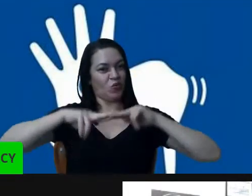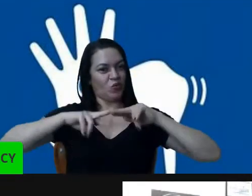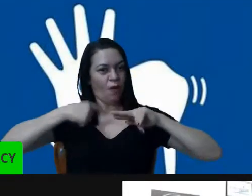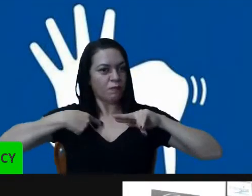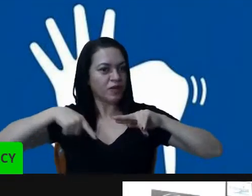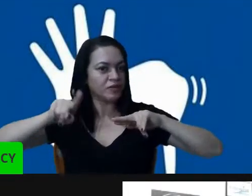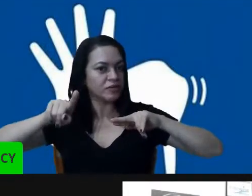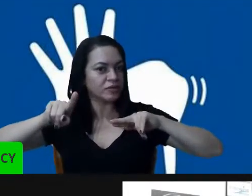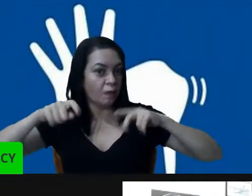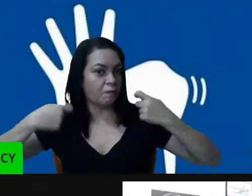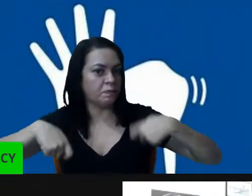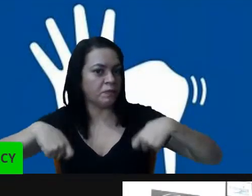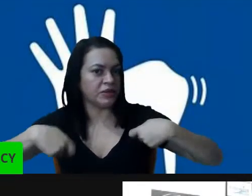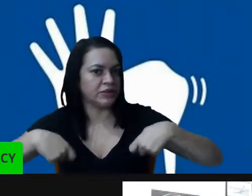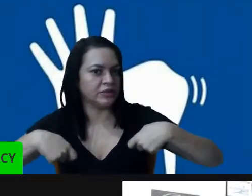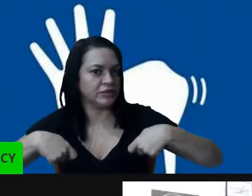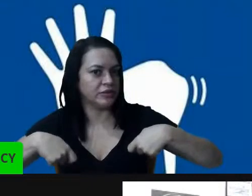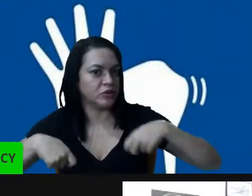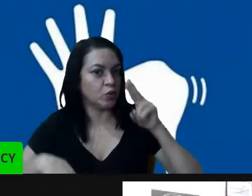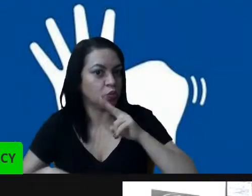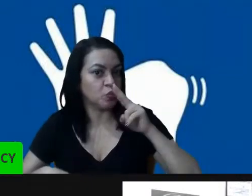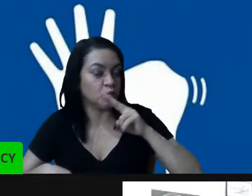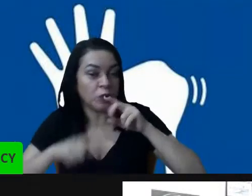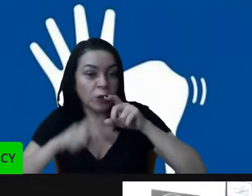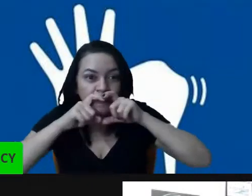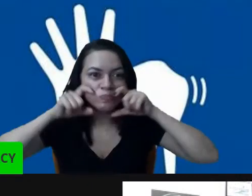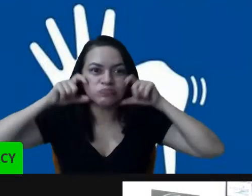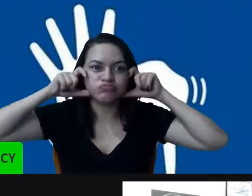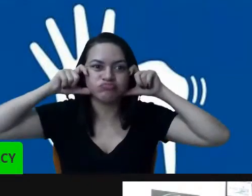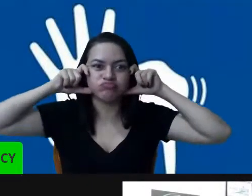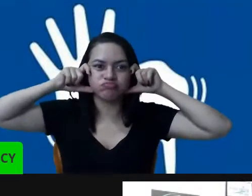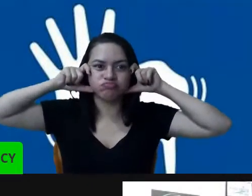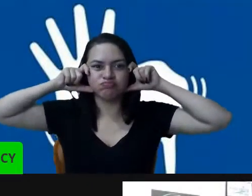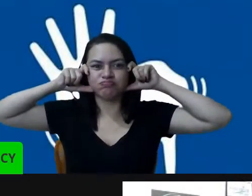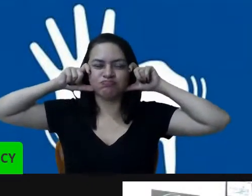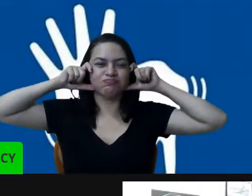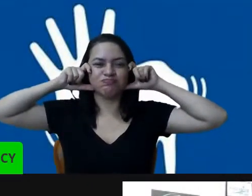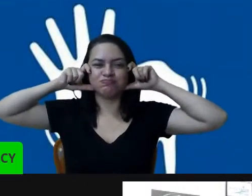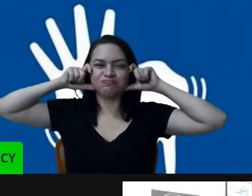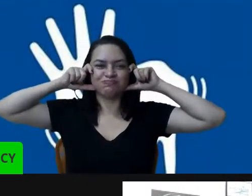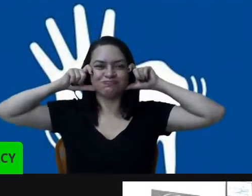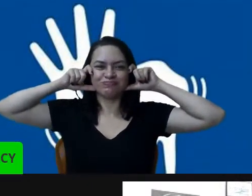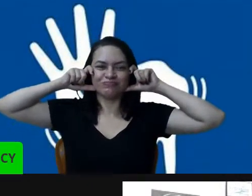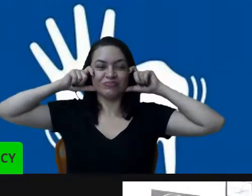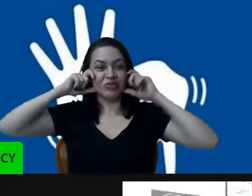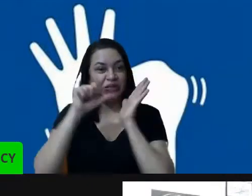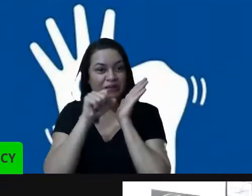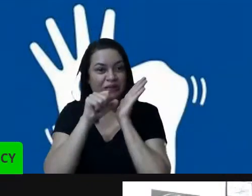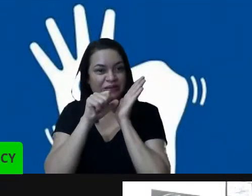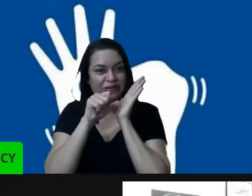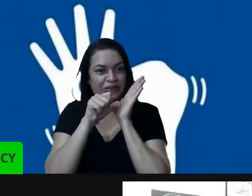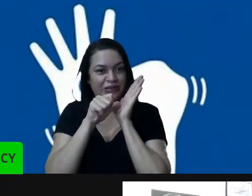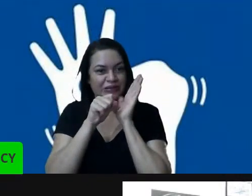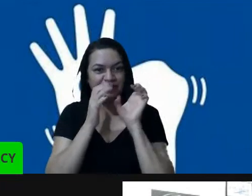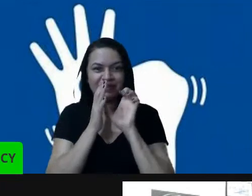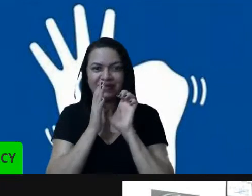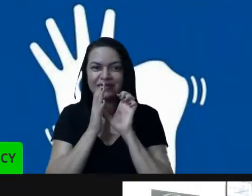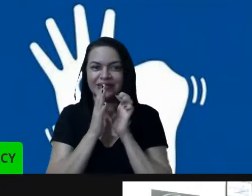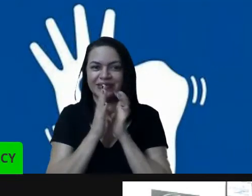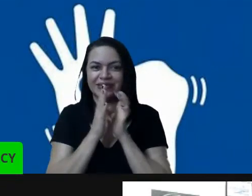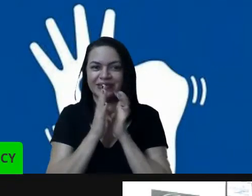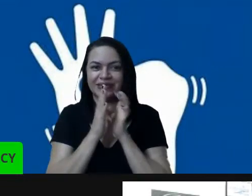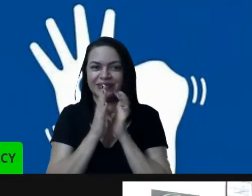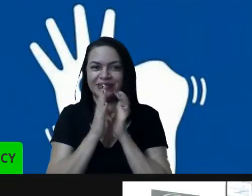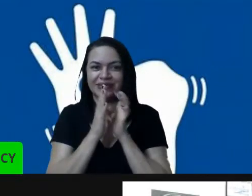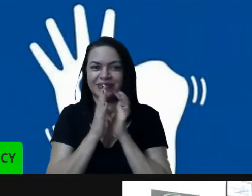se sair, mete máscara nessa fuça, álcool em gel na mão, beleza? E